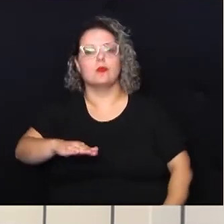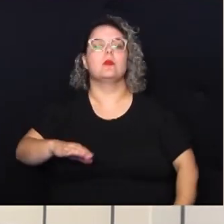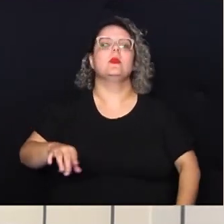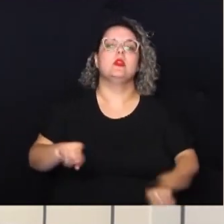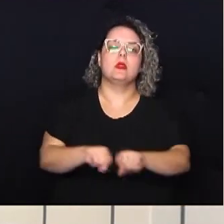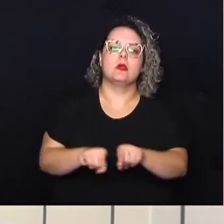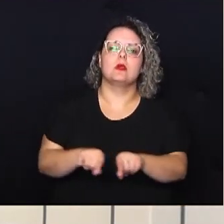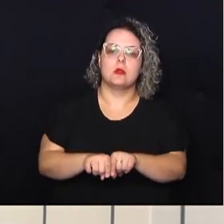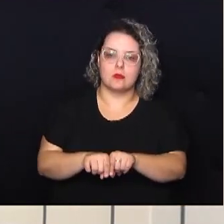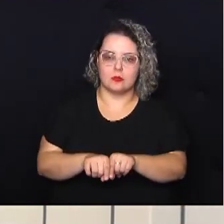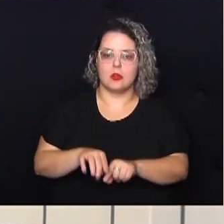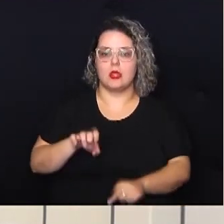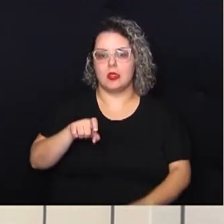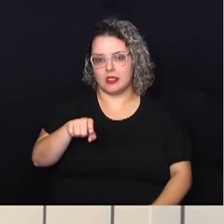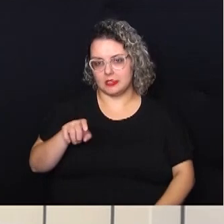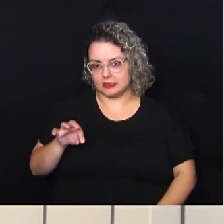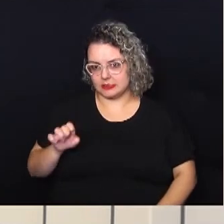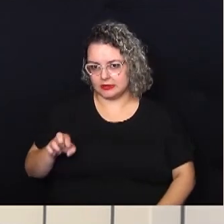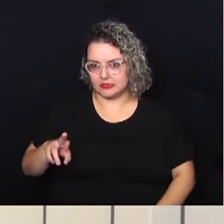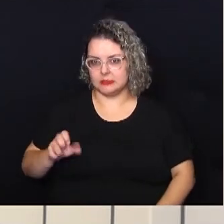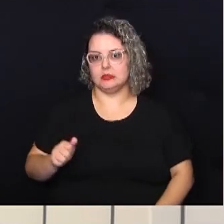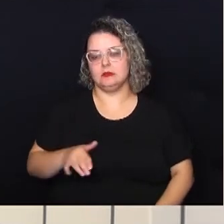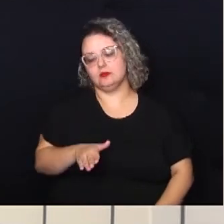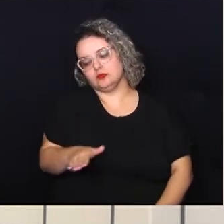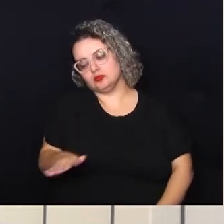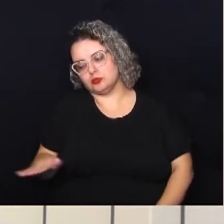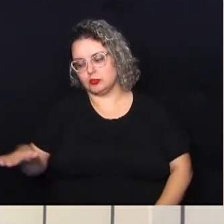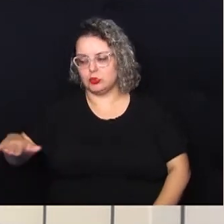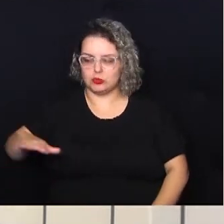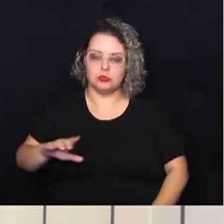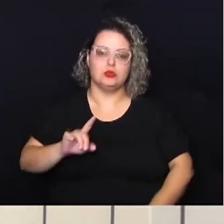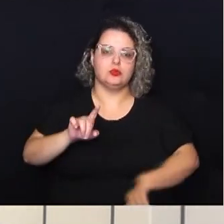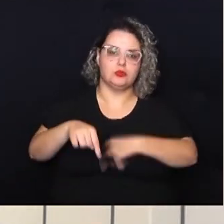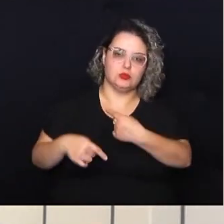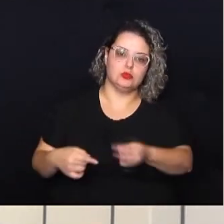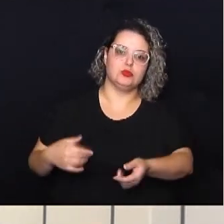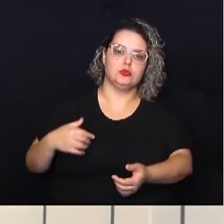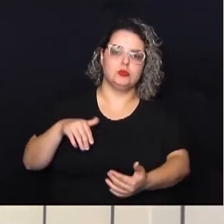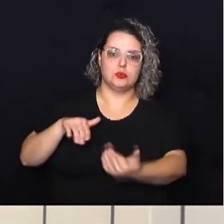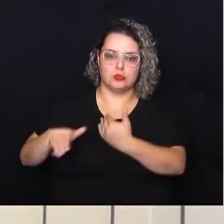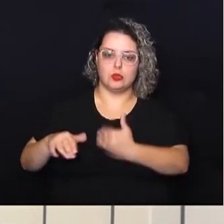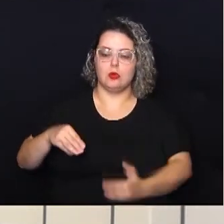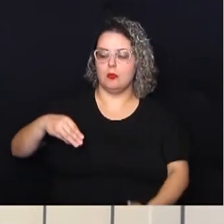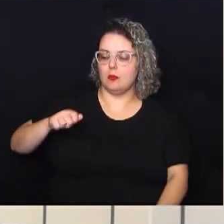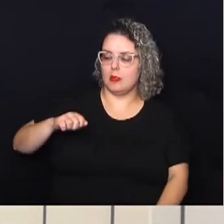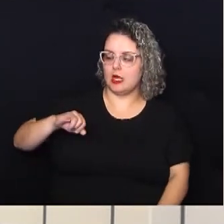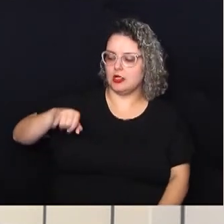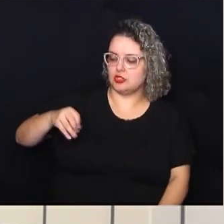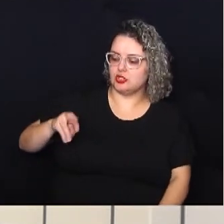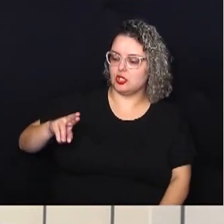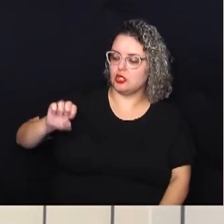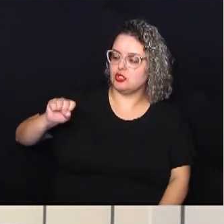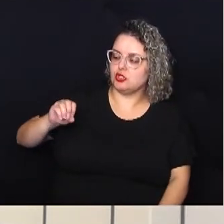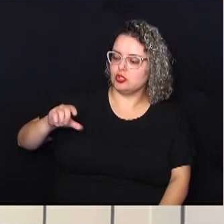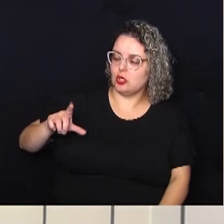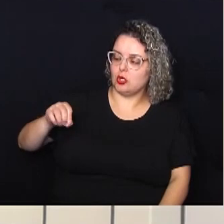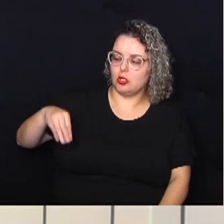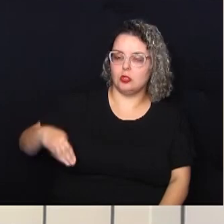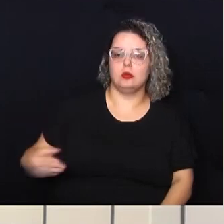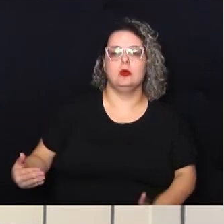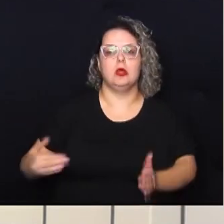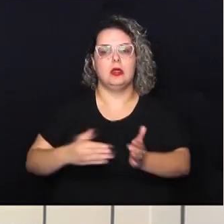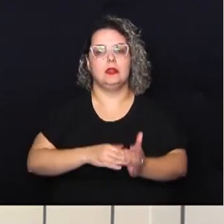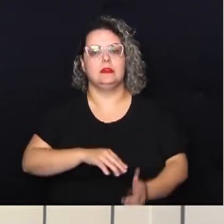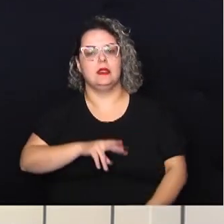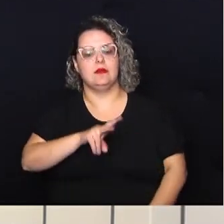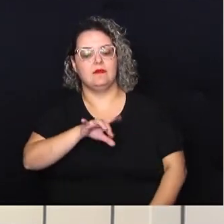na pista externa, desvio de outros veículos pela Rua Major Solon até a José Villagelim.